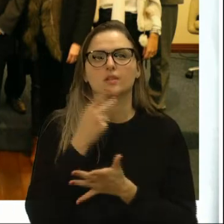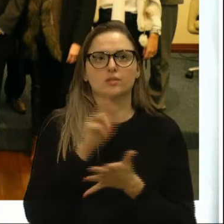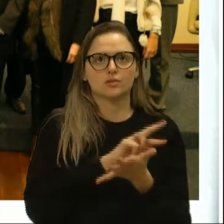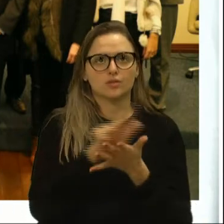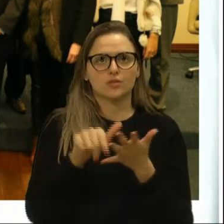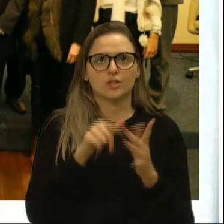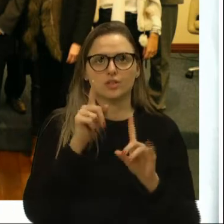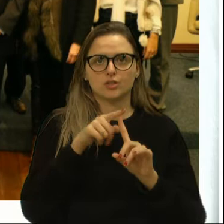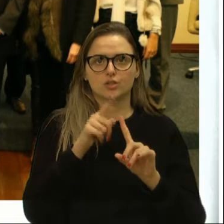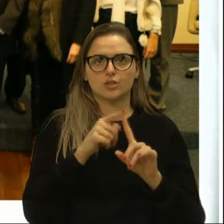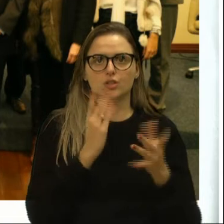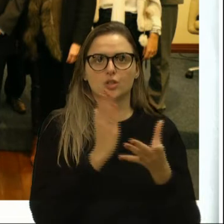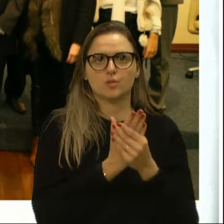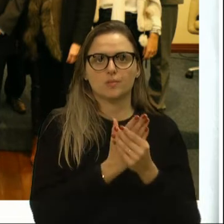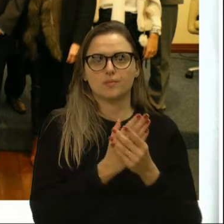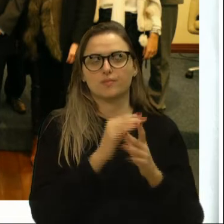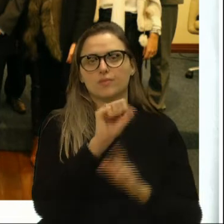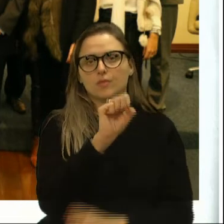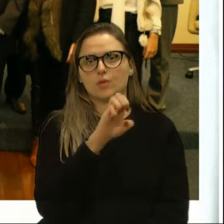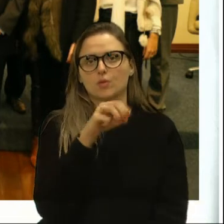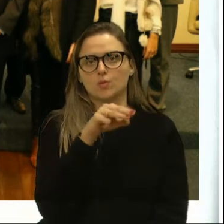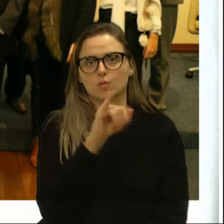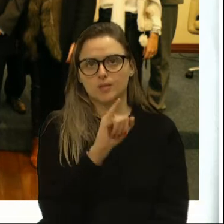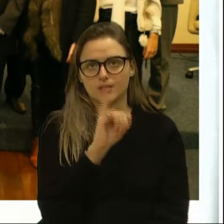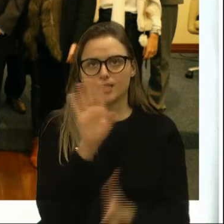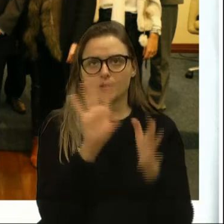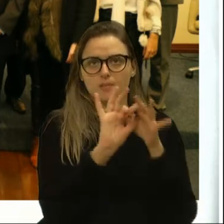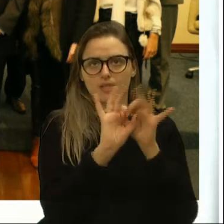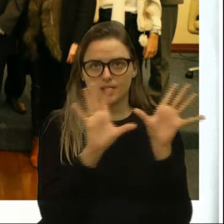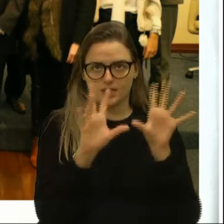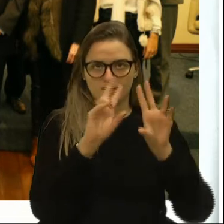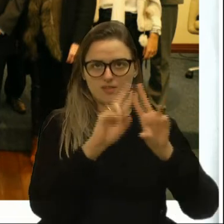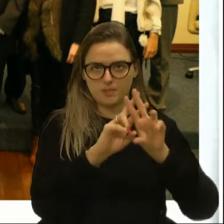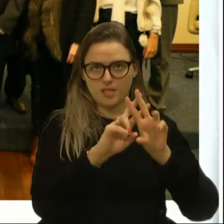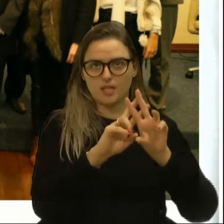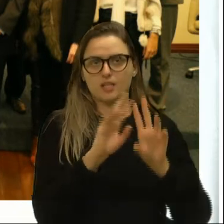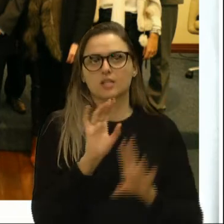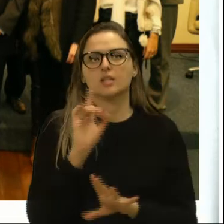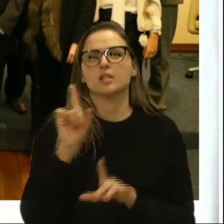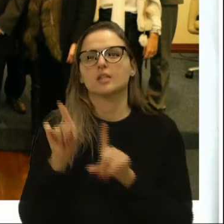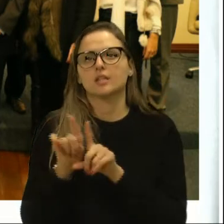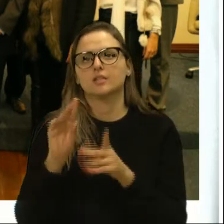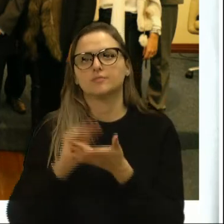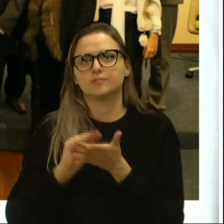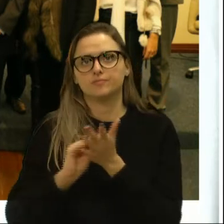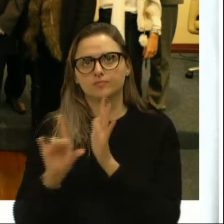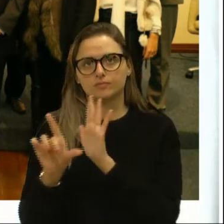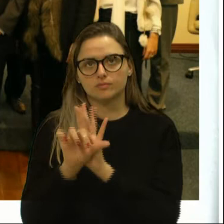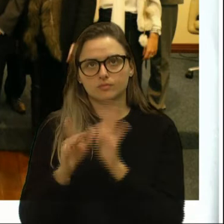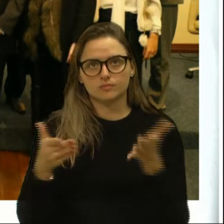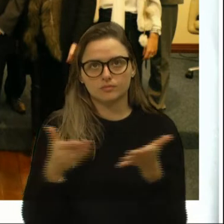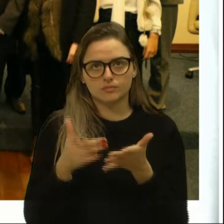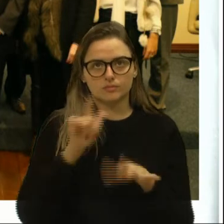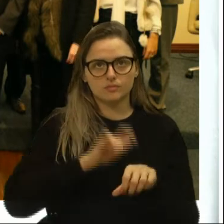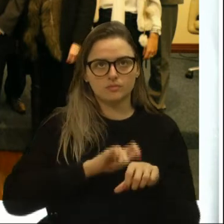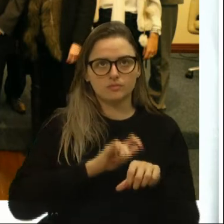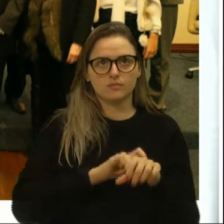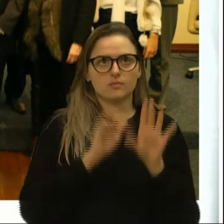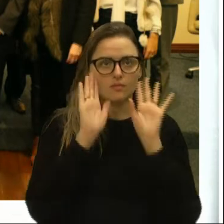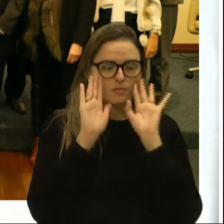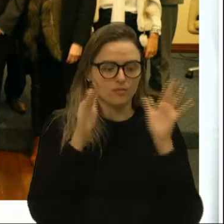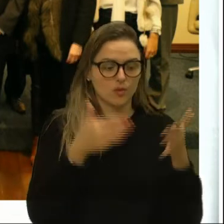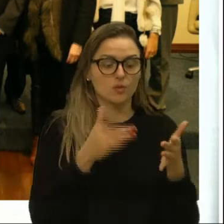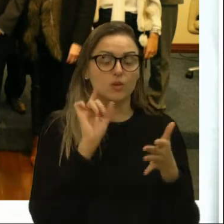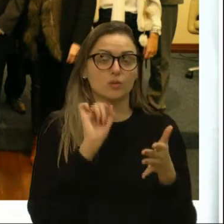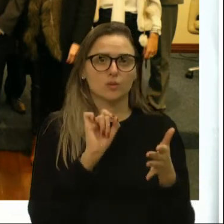Já tratamos do semiaberto, já tratamos da falta de legislação, e, neste momento, o foco